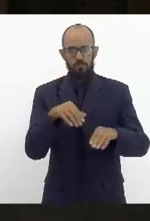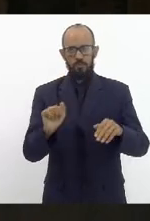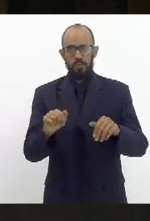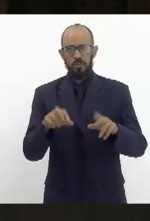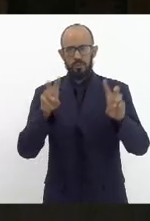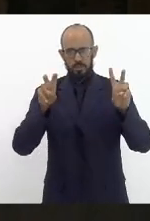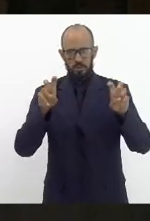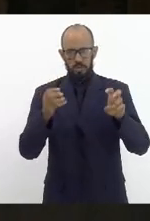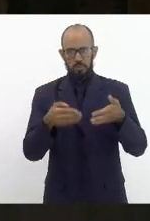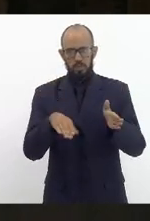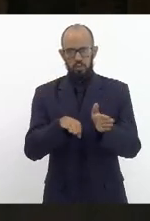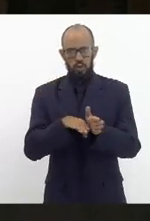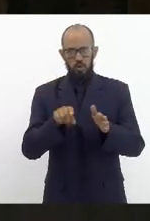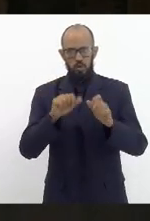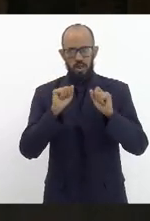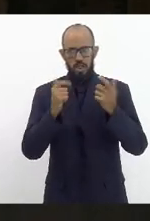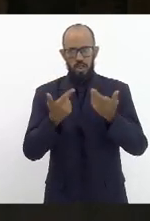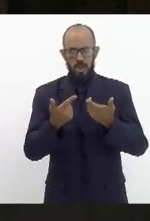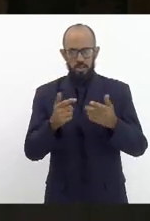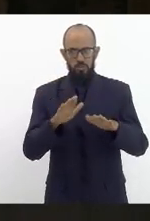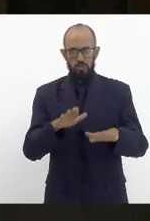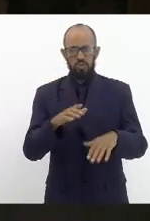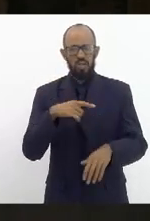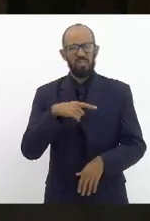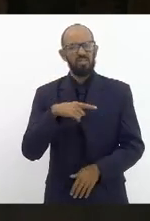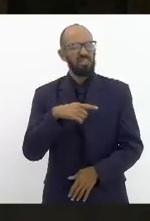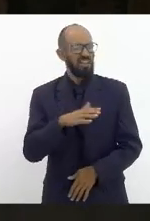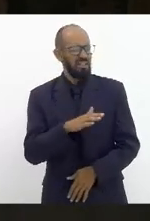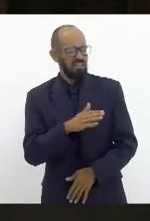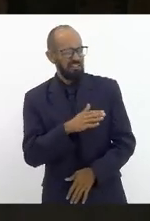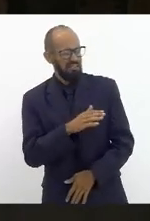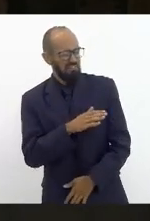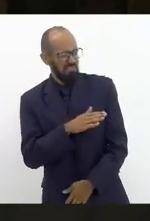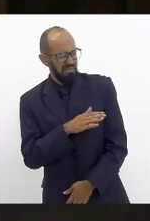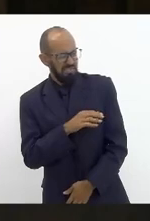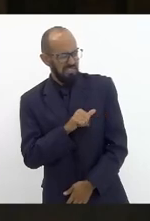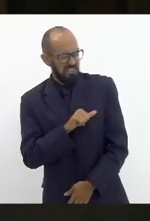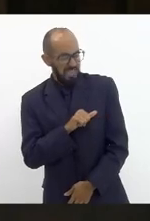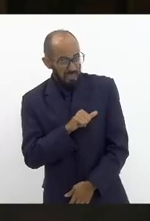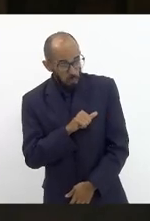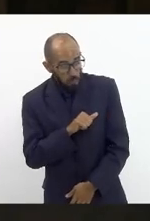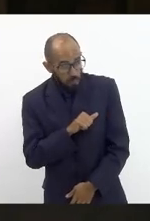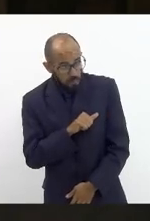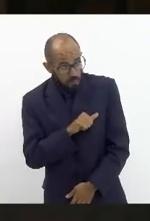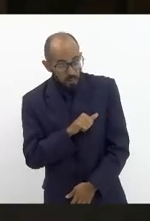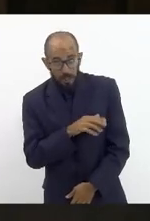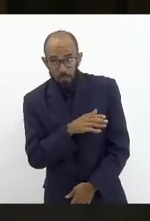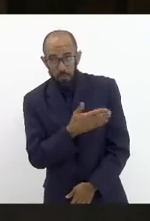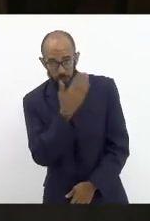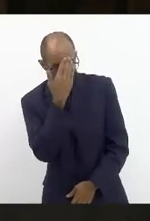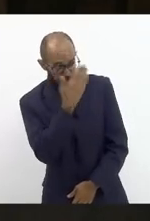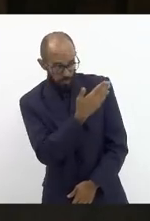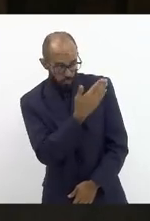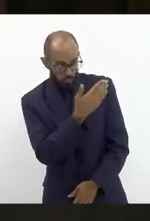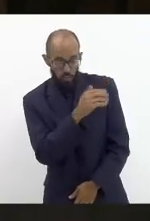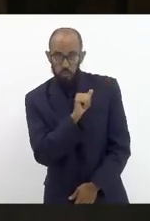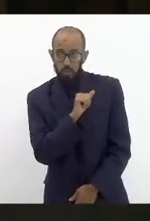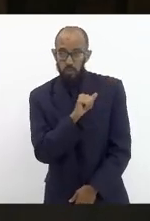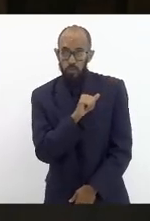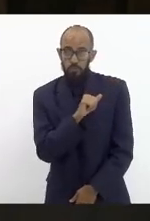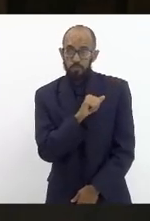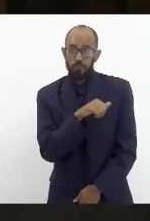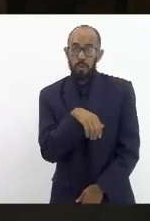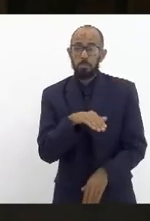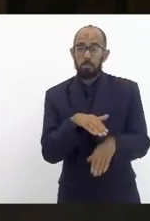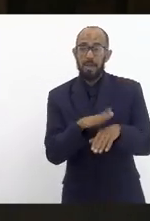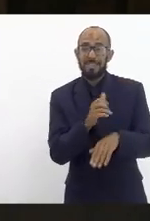eu acho que, salvo engano, já recebeu mais de 100 e quantas emendas? Obrigado. É, não, 100 foi a outra. Mais